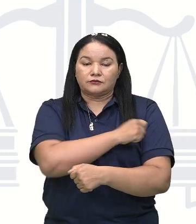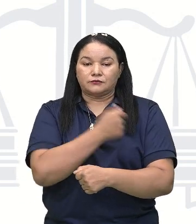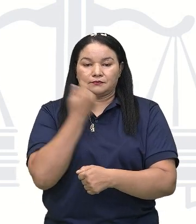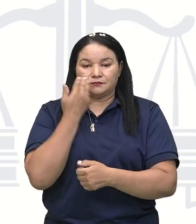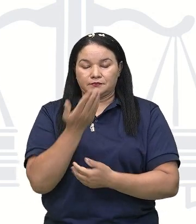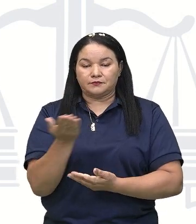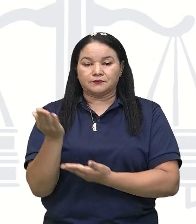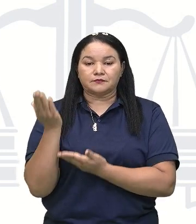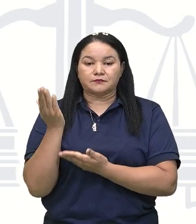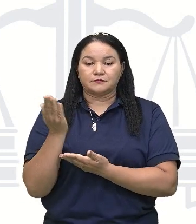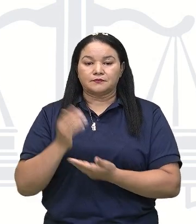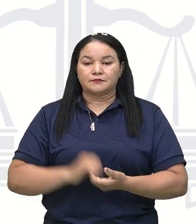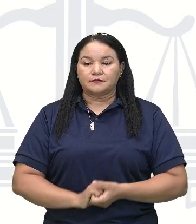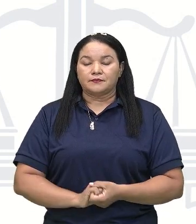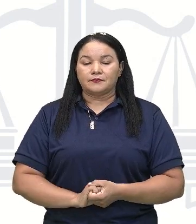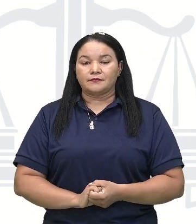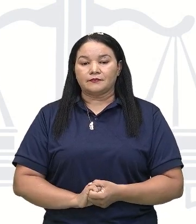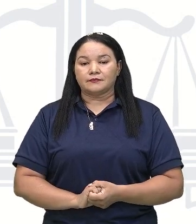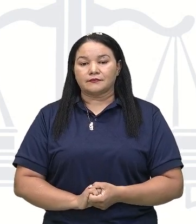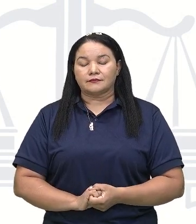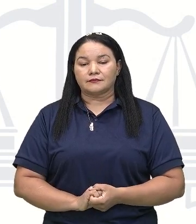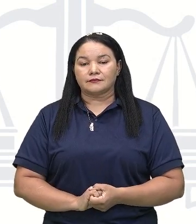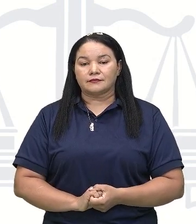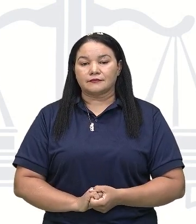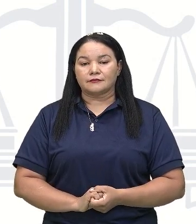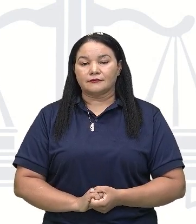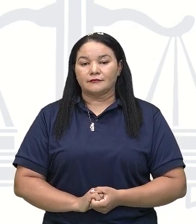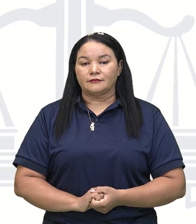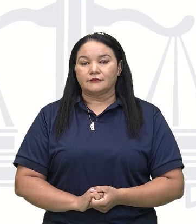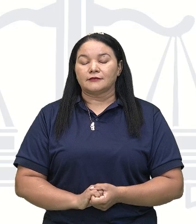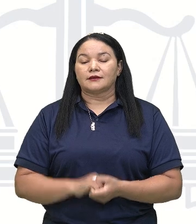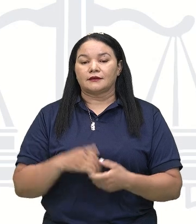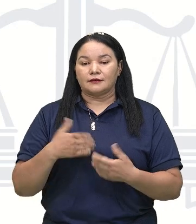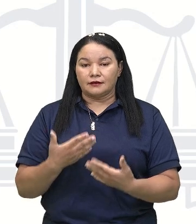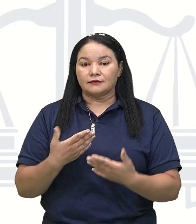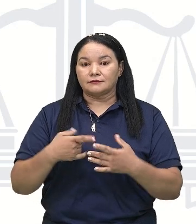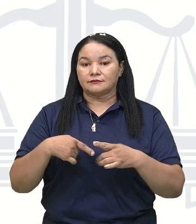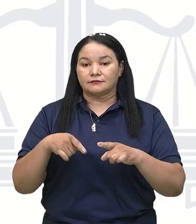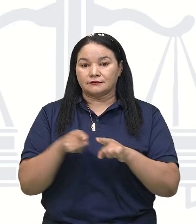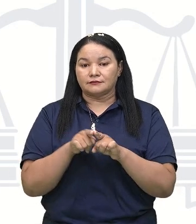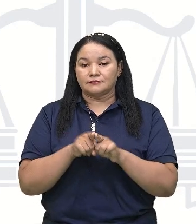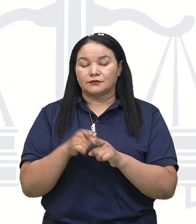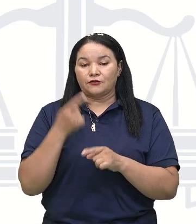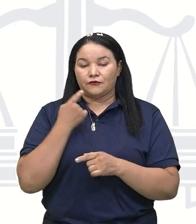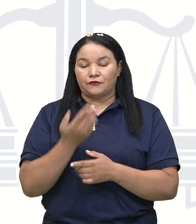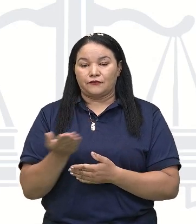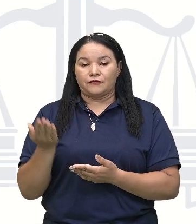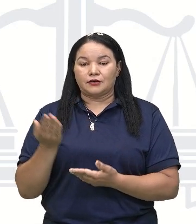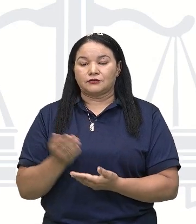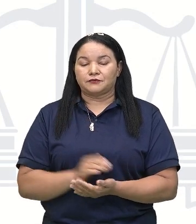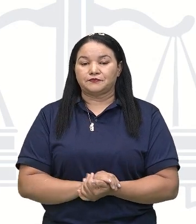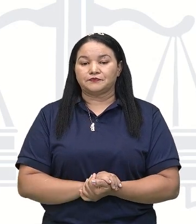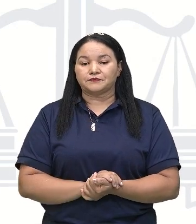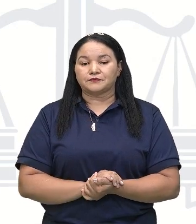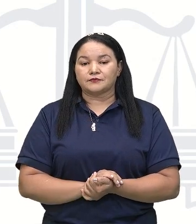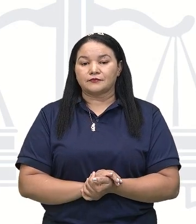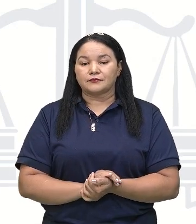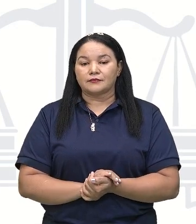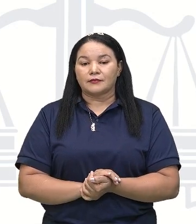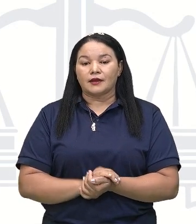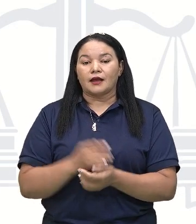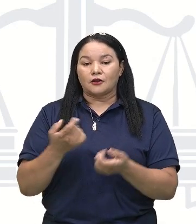vocês, certo? E aí, é só ir aqui para... Deixa eu apagar essa seta aqui. Para